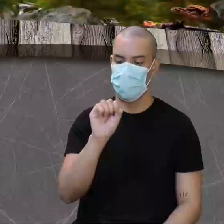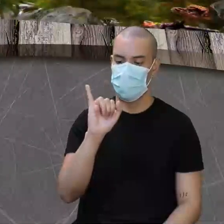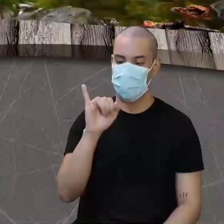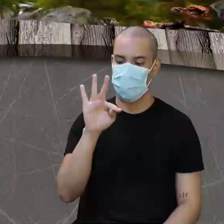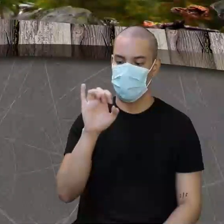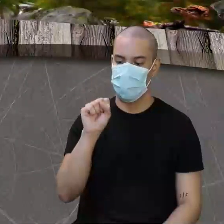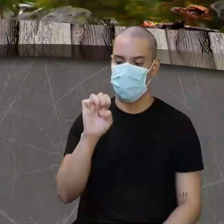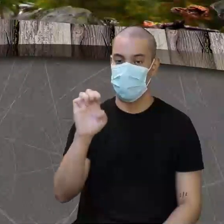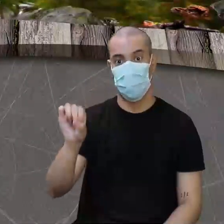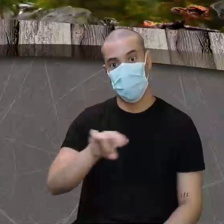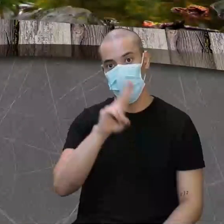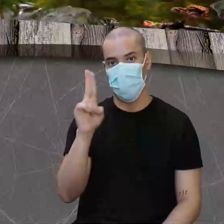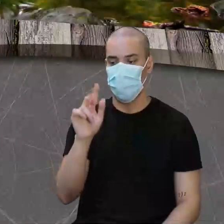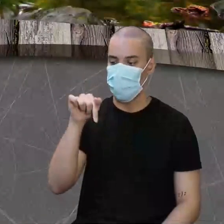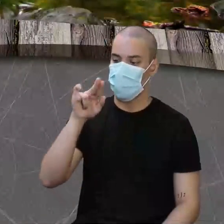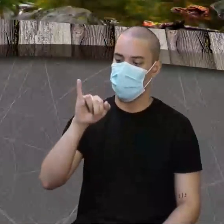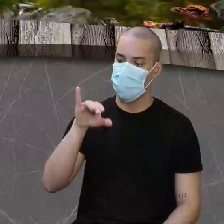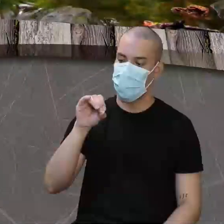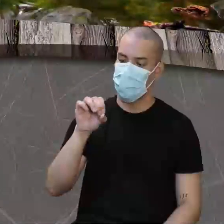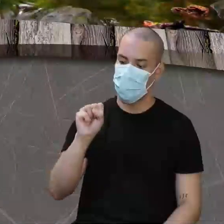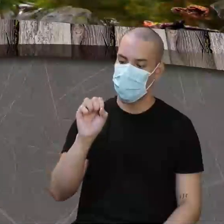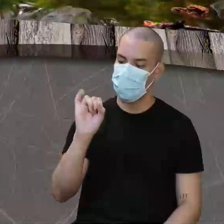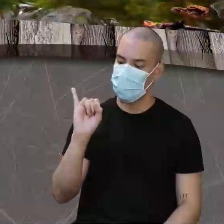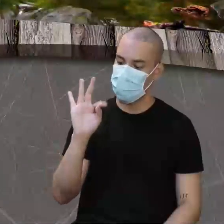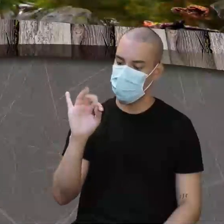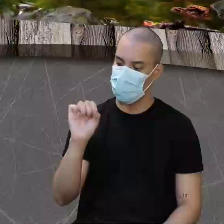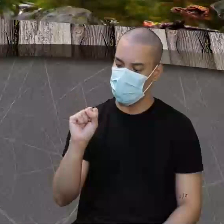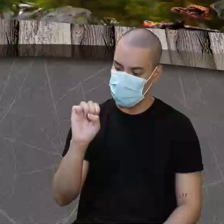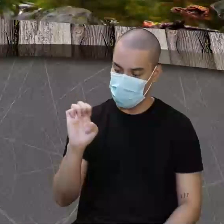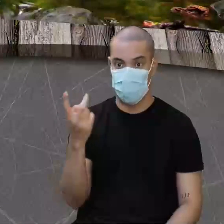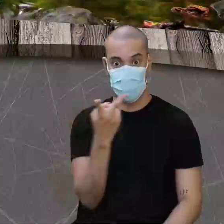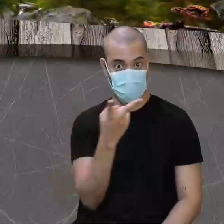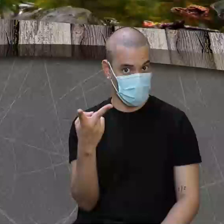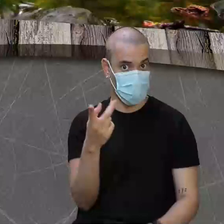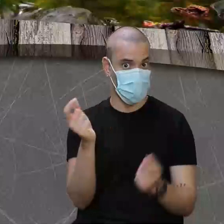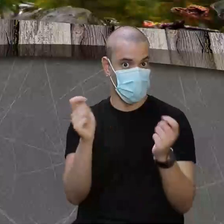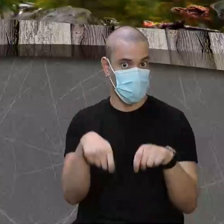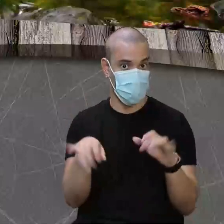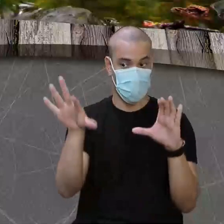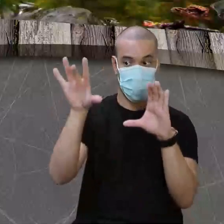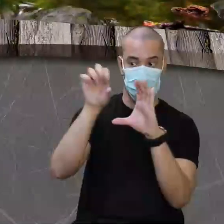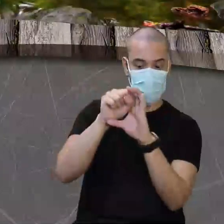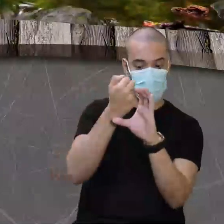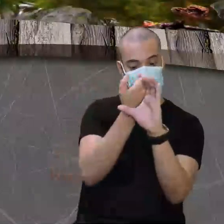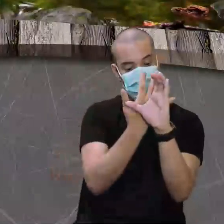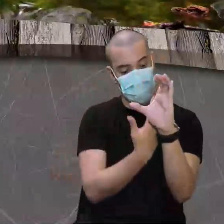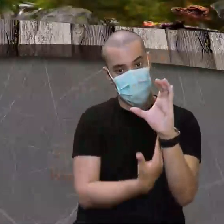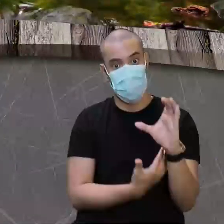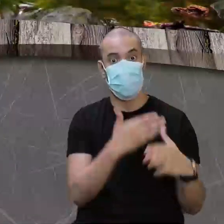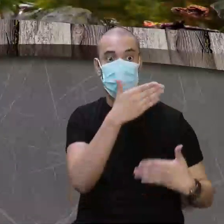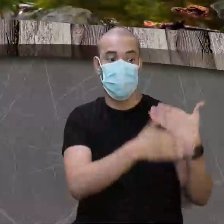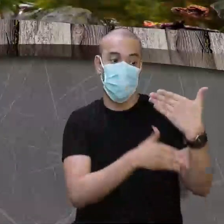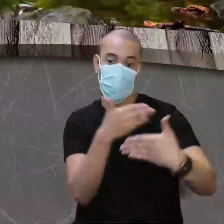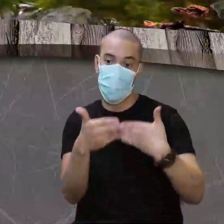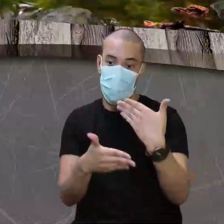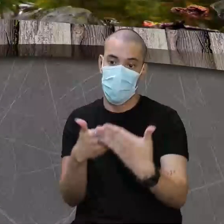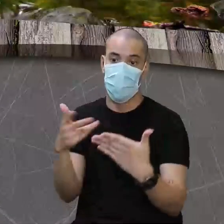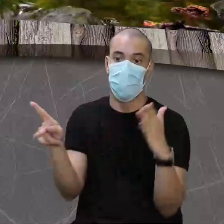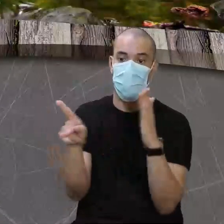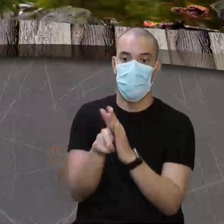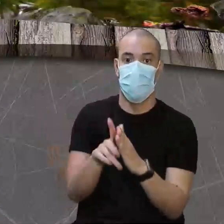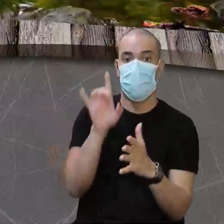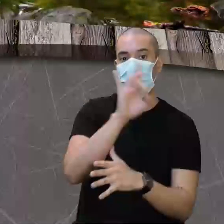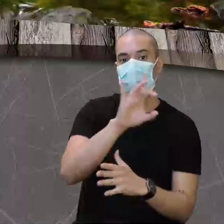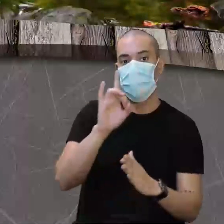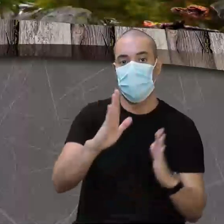quimiosintético. E o que vai acontecer com essa fonte de energia, essa energia produzida ao longo da cadeia? Lembra? A